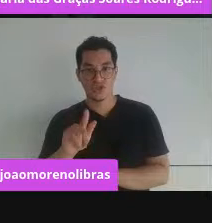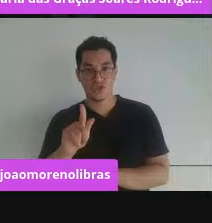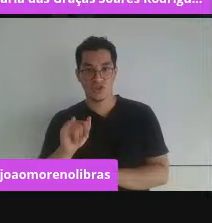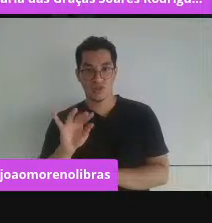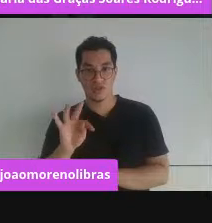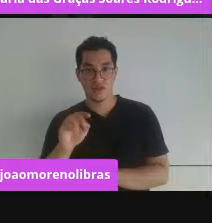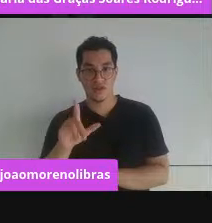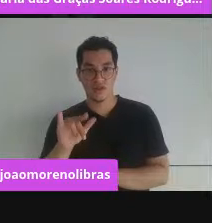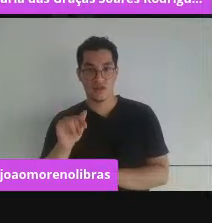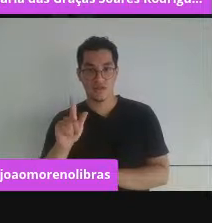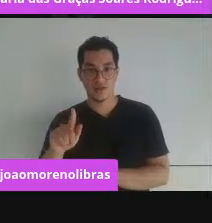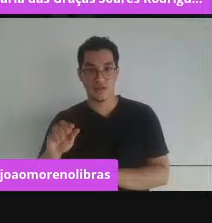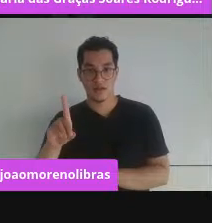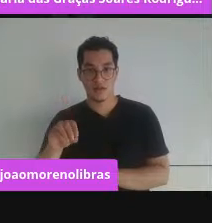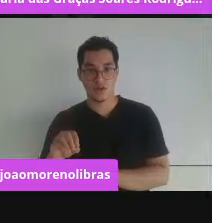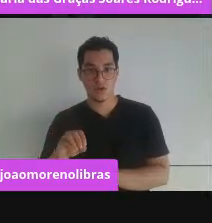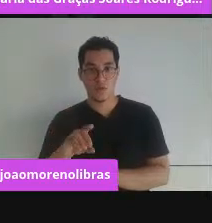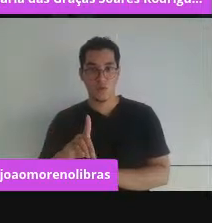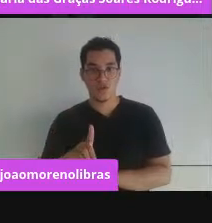nativo. Então,